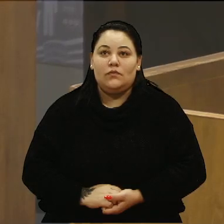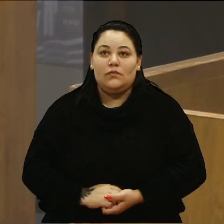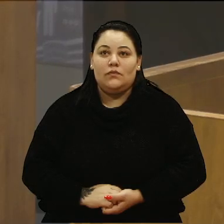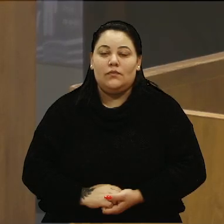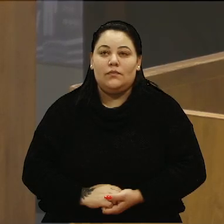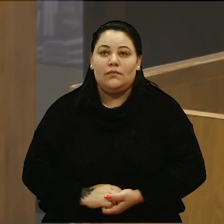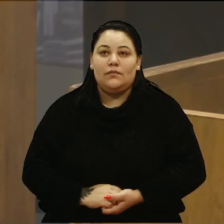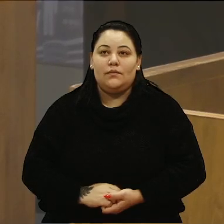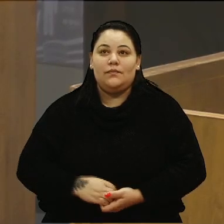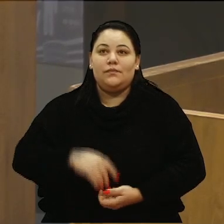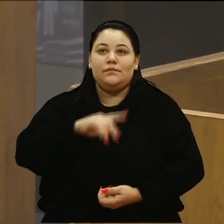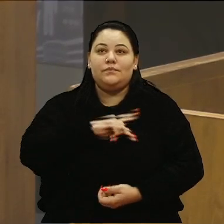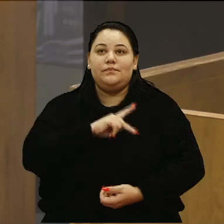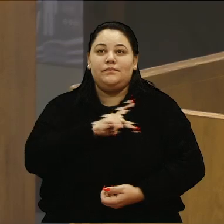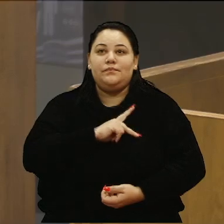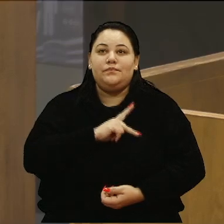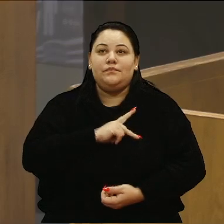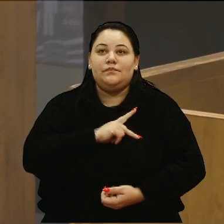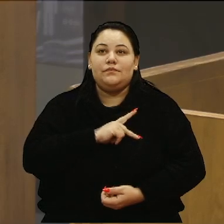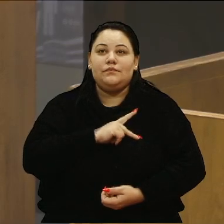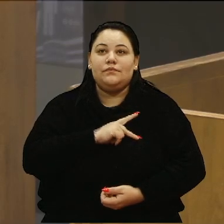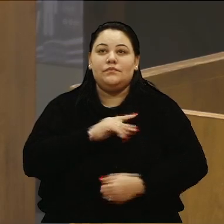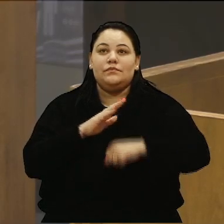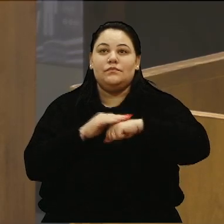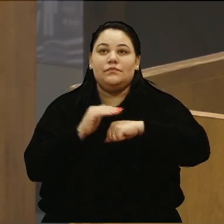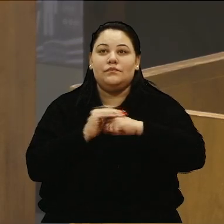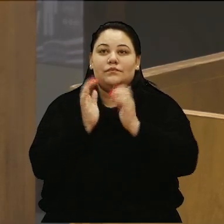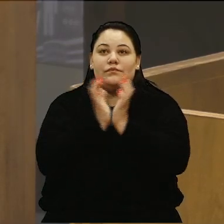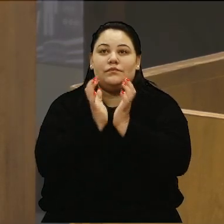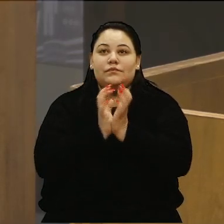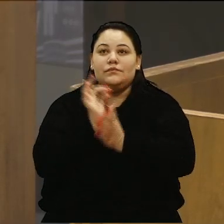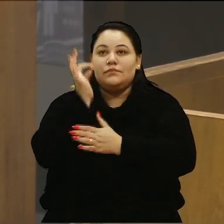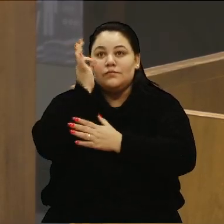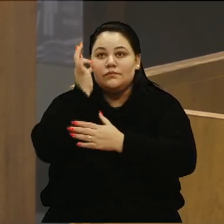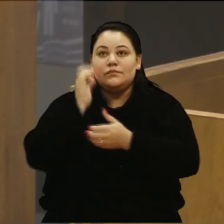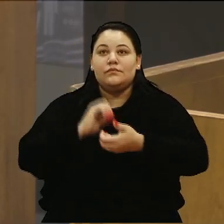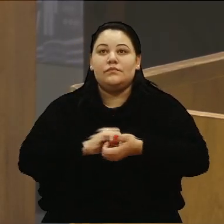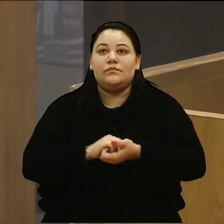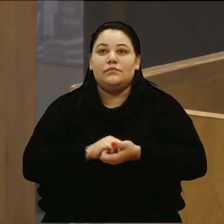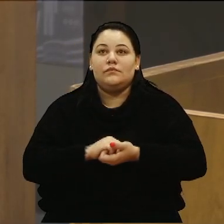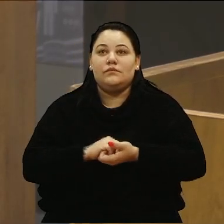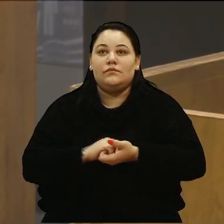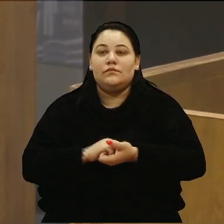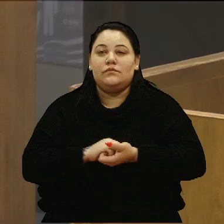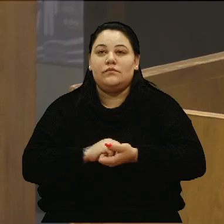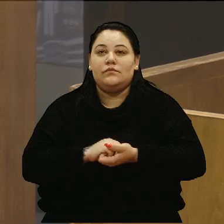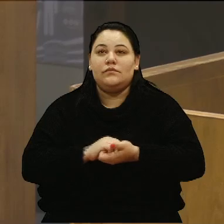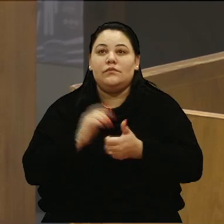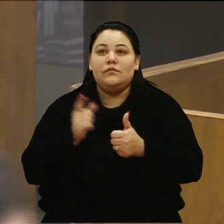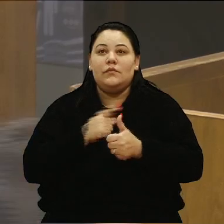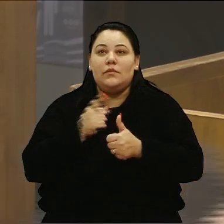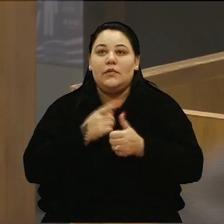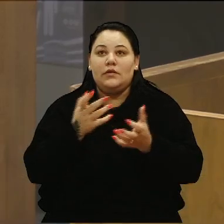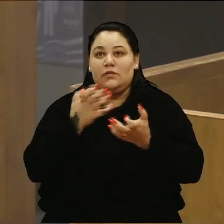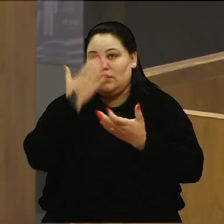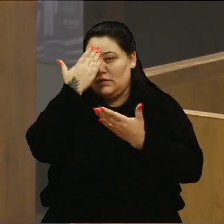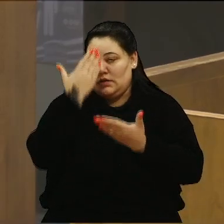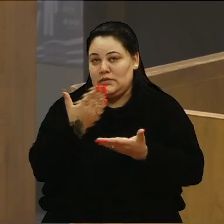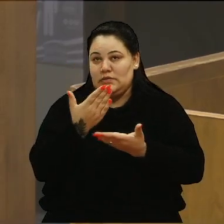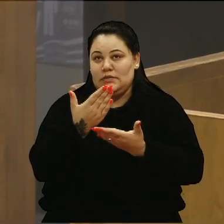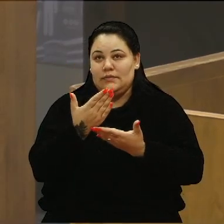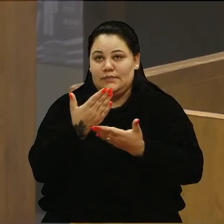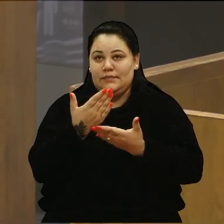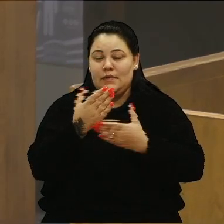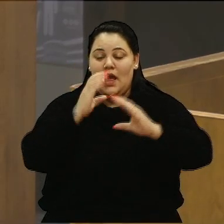Senhor presidente, nobres colegas aqui presentes, primeiramente, eu gostaria de agradecer ao veículo